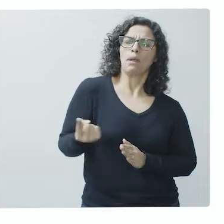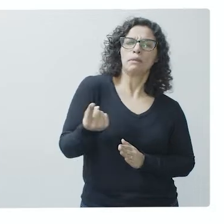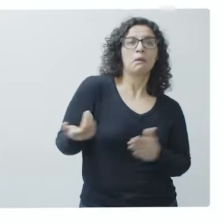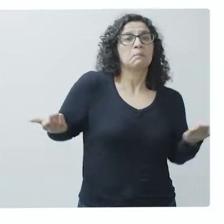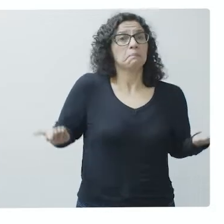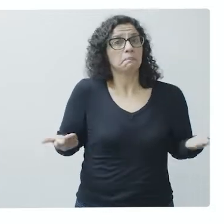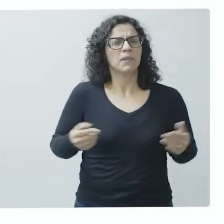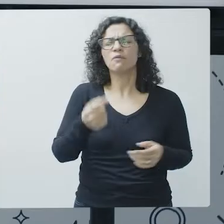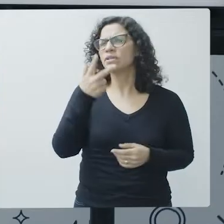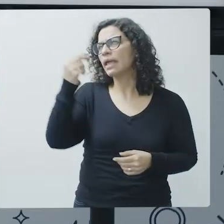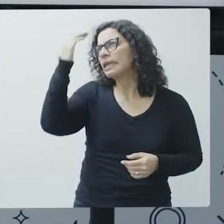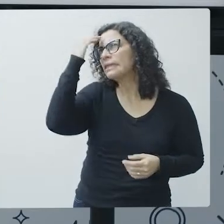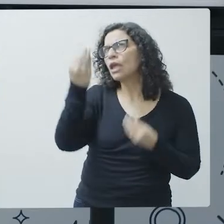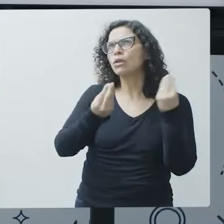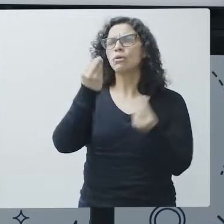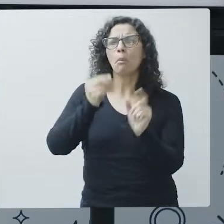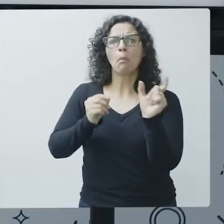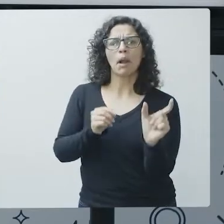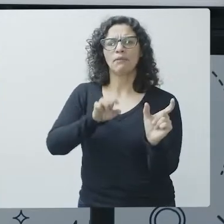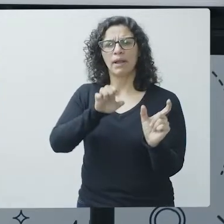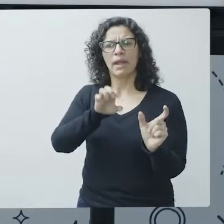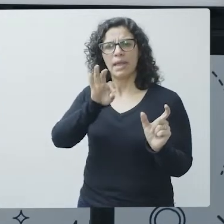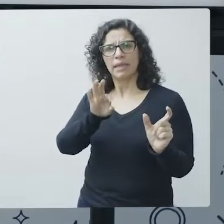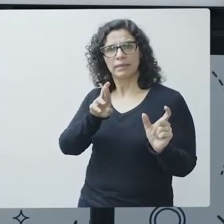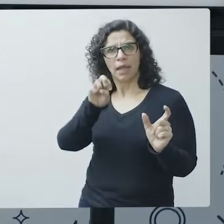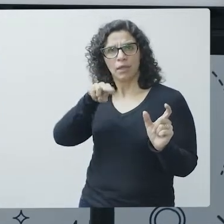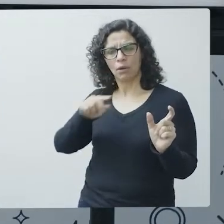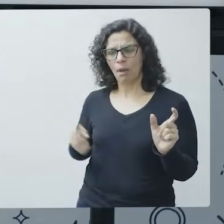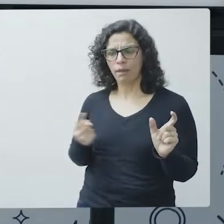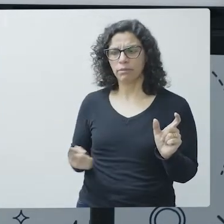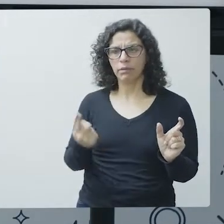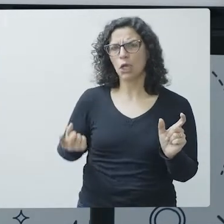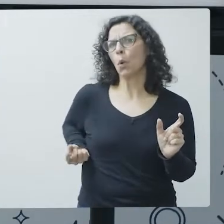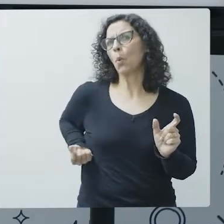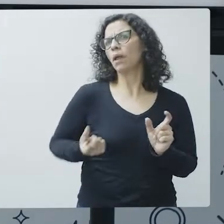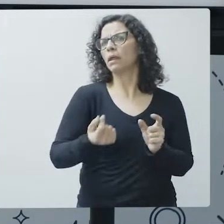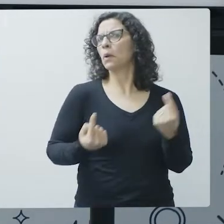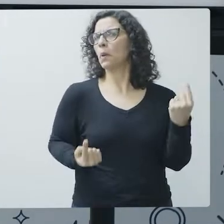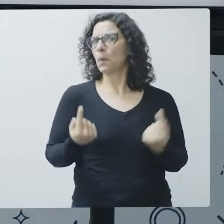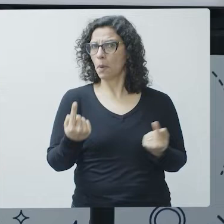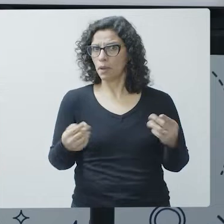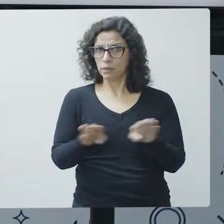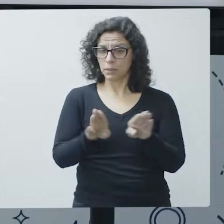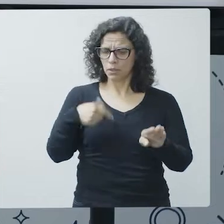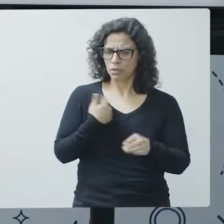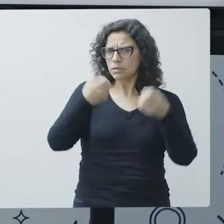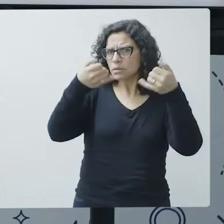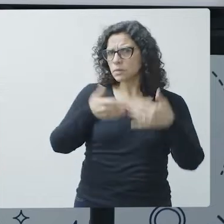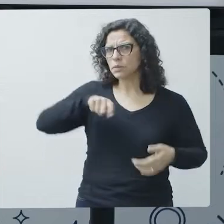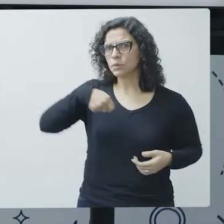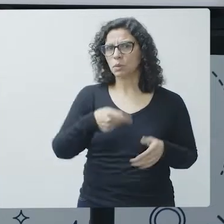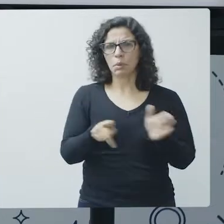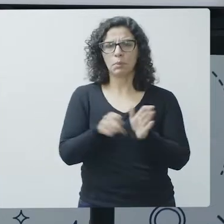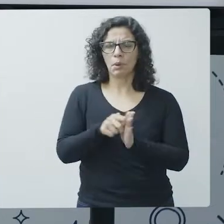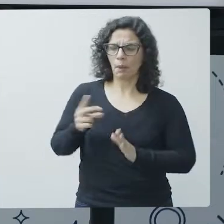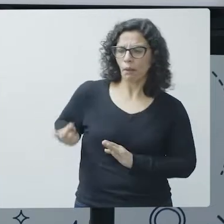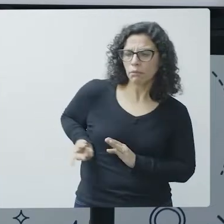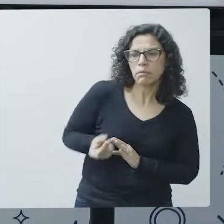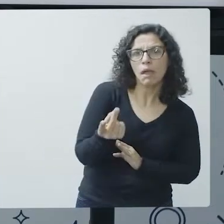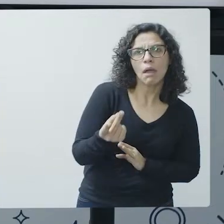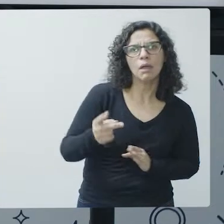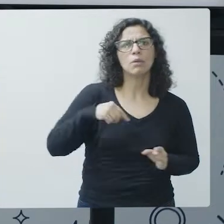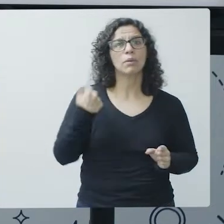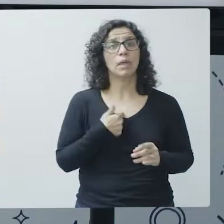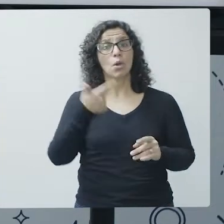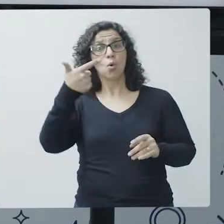você? O que você entende por esse termo eterno? E quando a gente fala em eterno, eu tenho